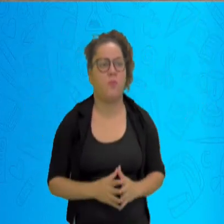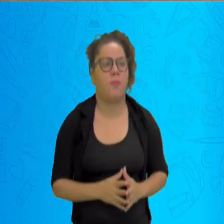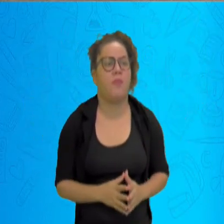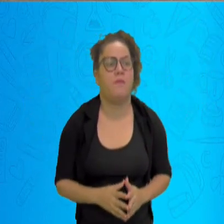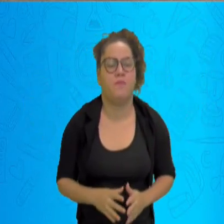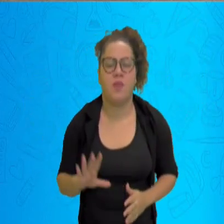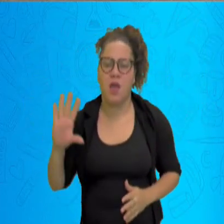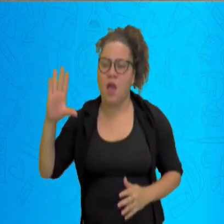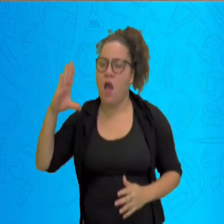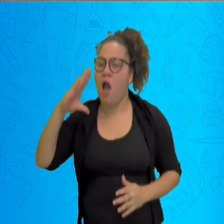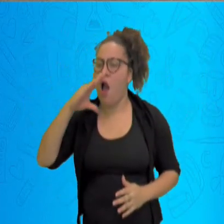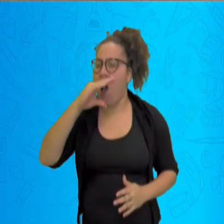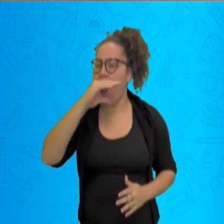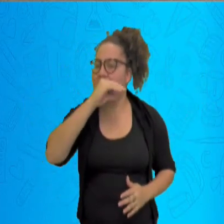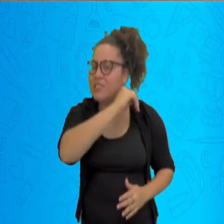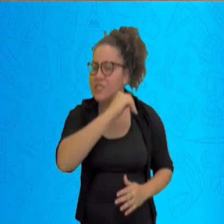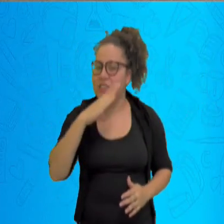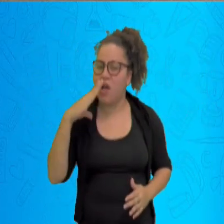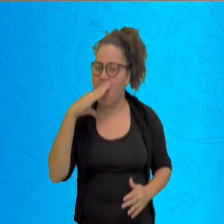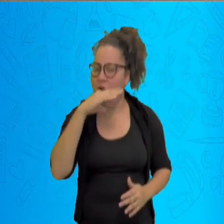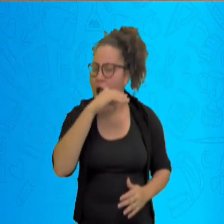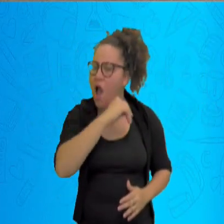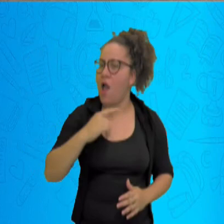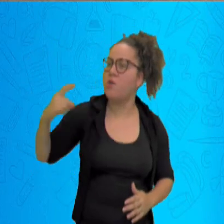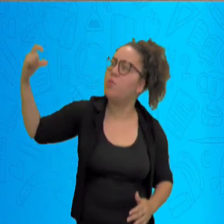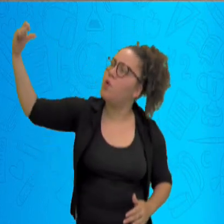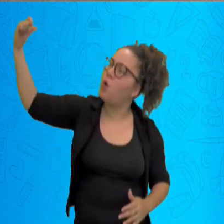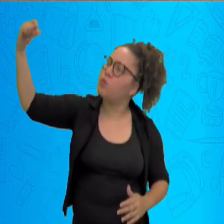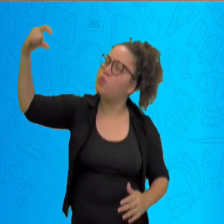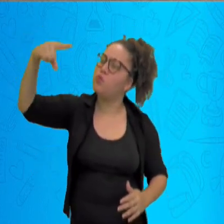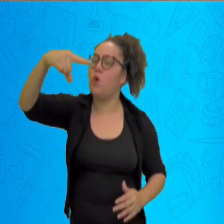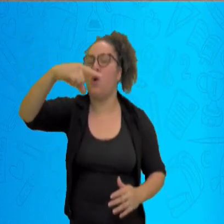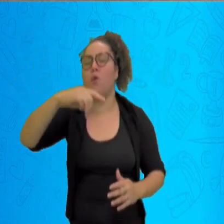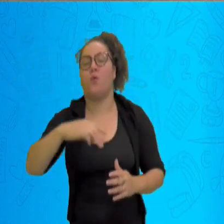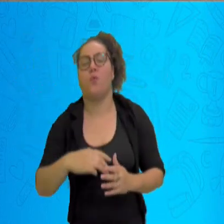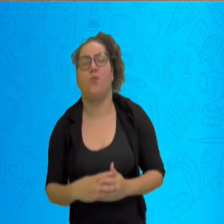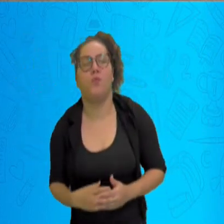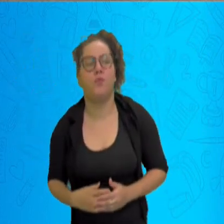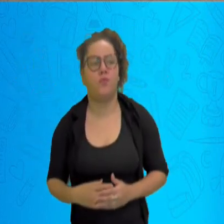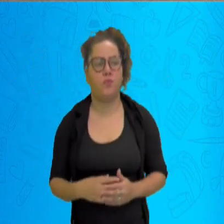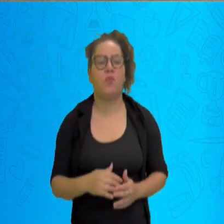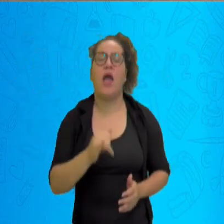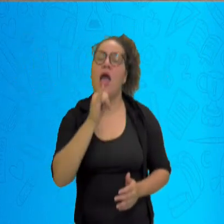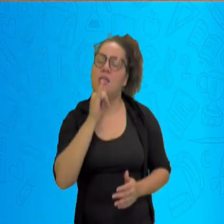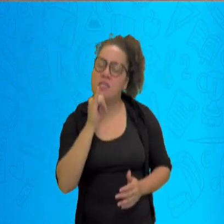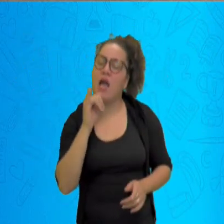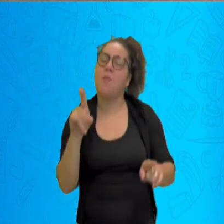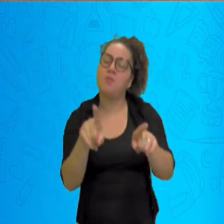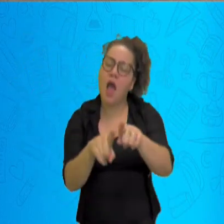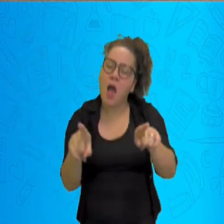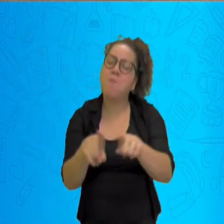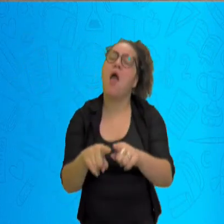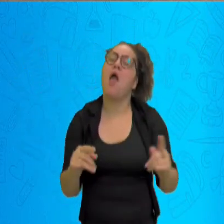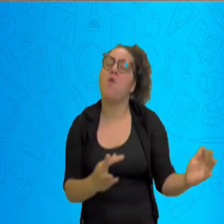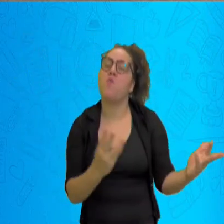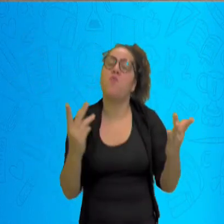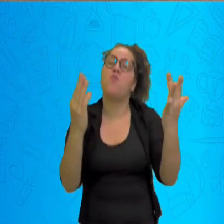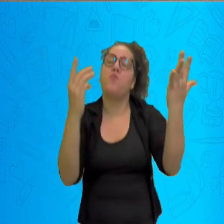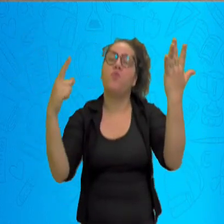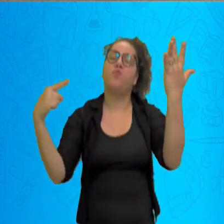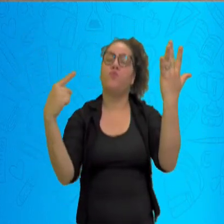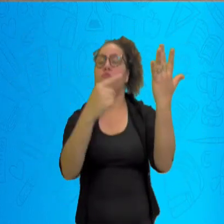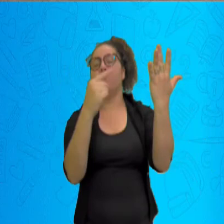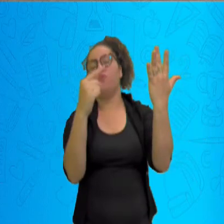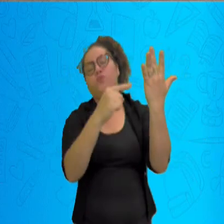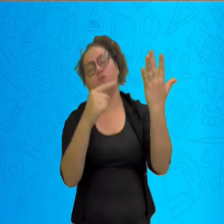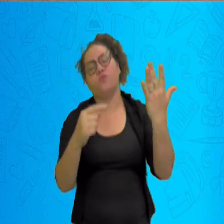do aquecimento, da secagem de uma roupa, também é um exemplo do estado